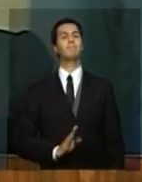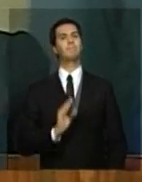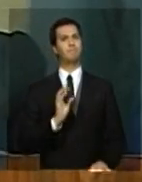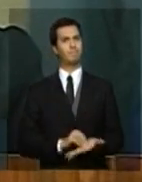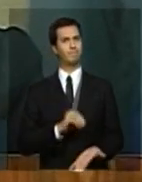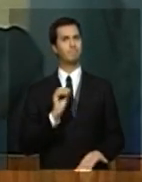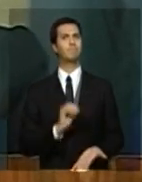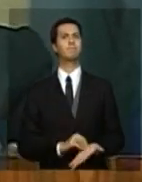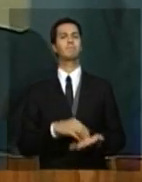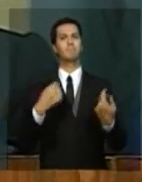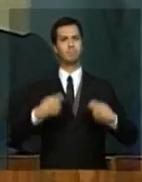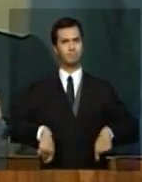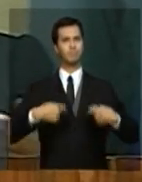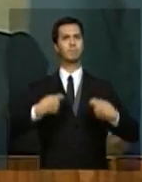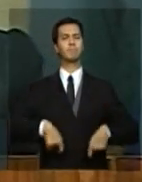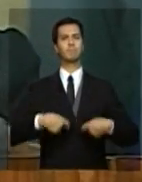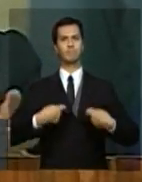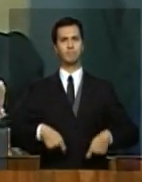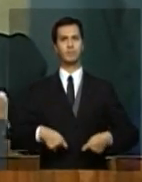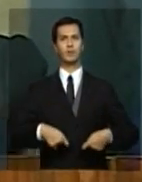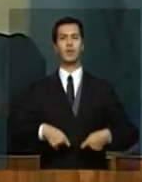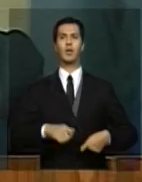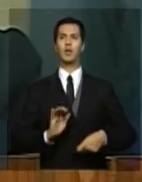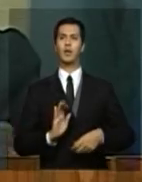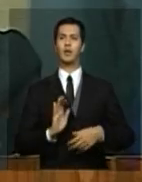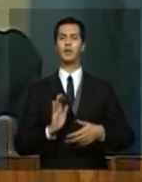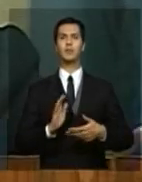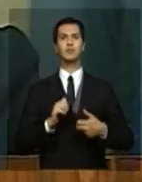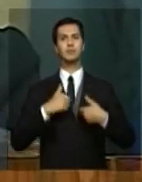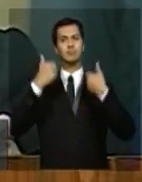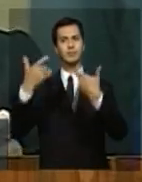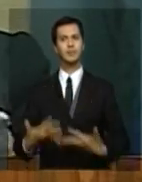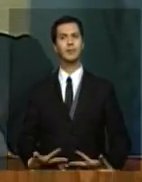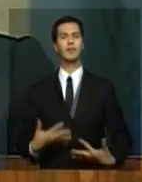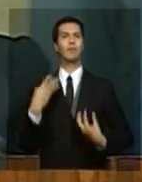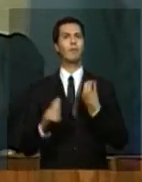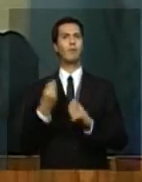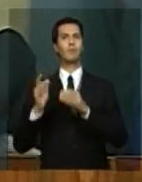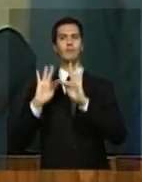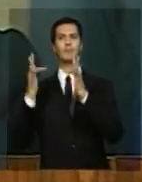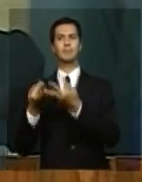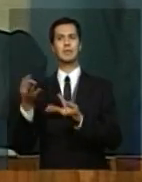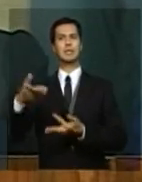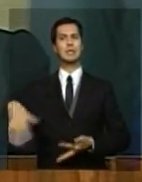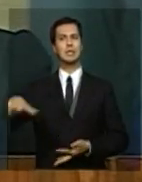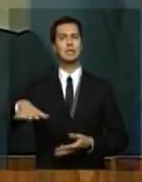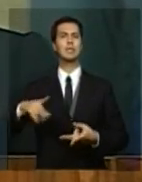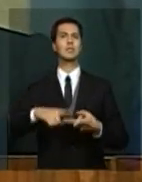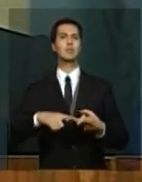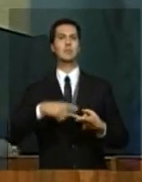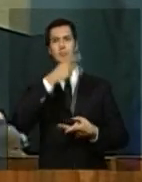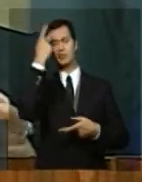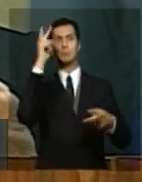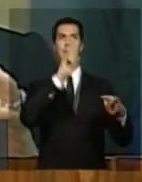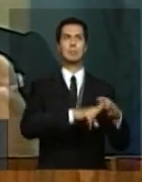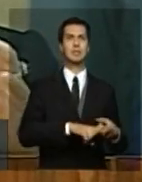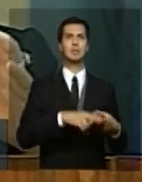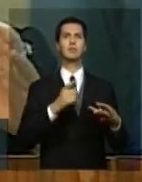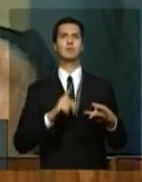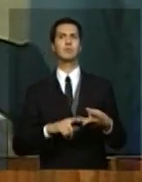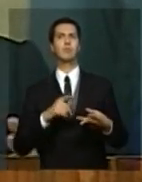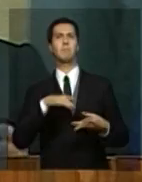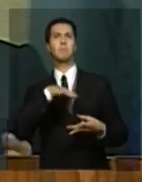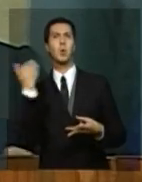população brasileira a família dos Mortos dos desaparecidos dos presos dos expresos enfim é